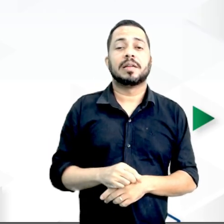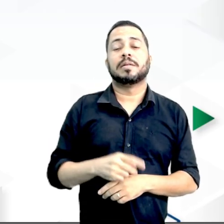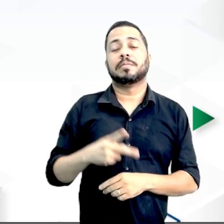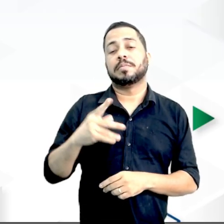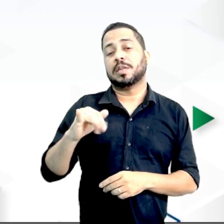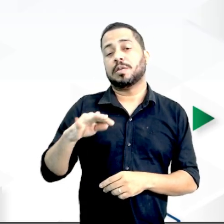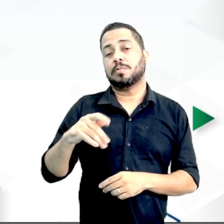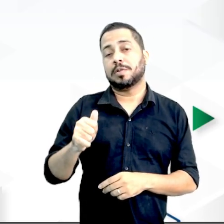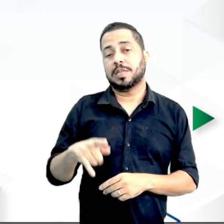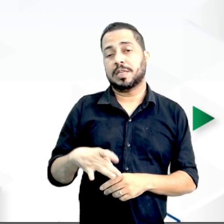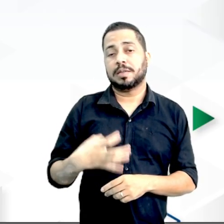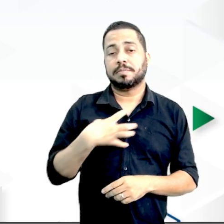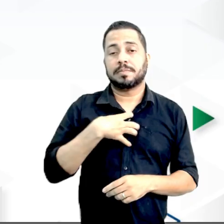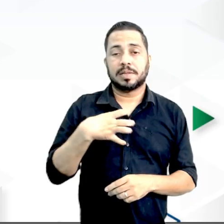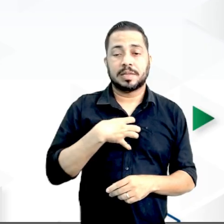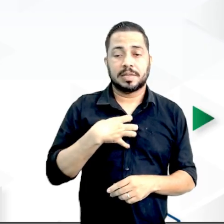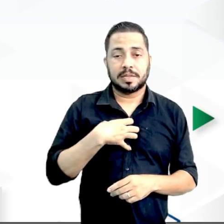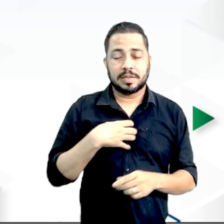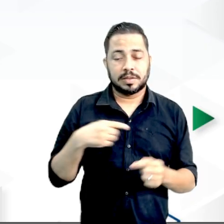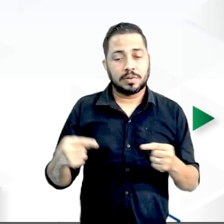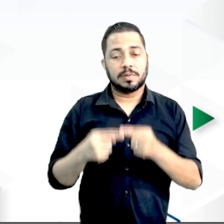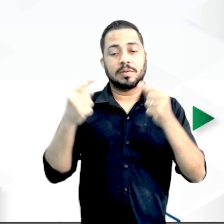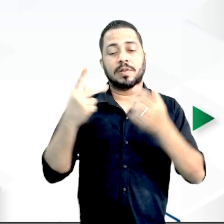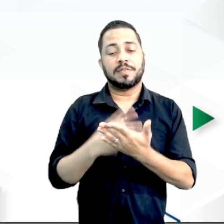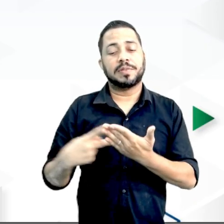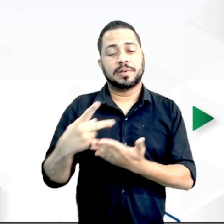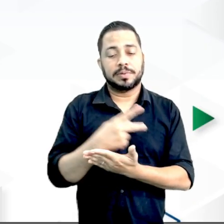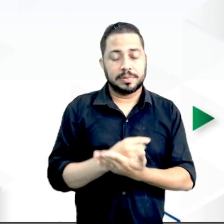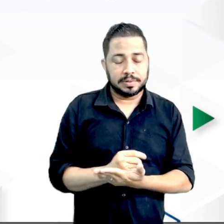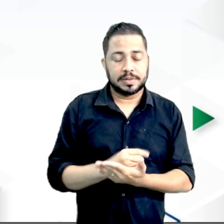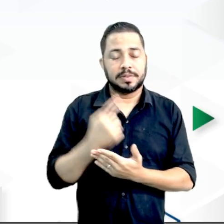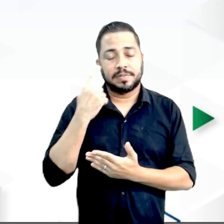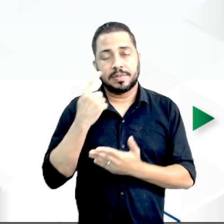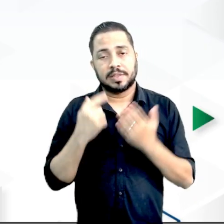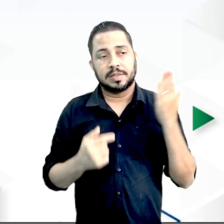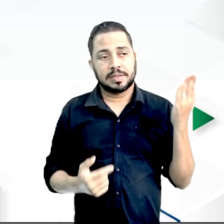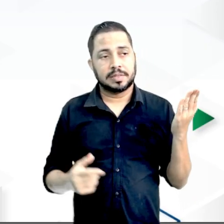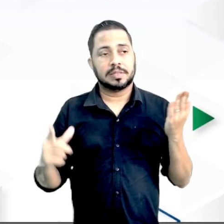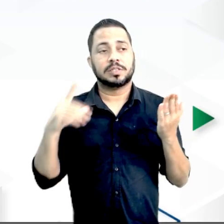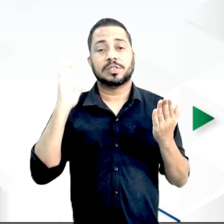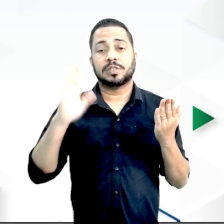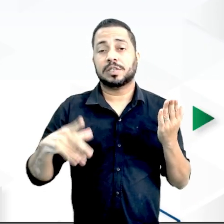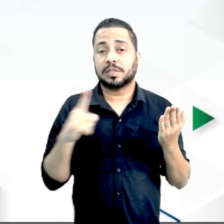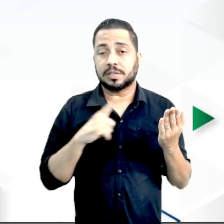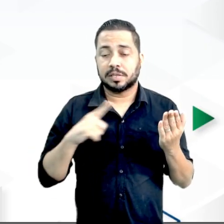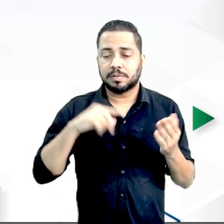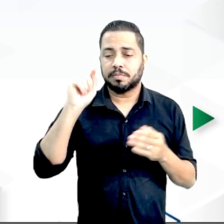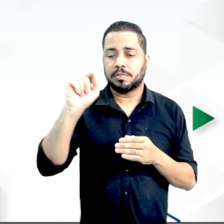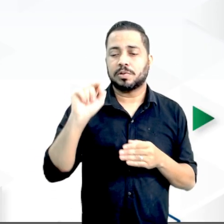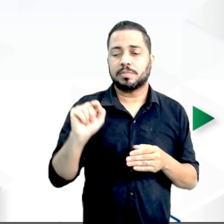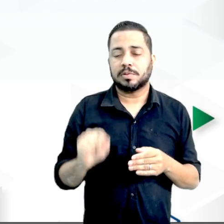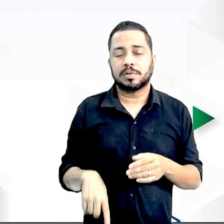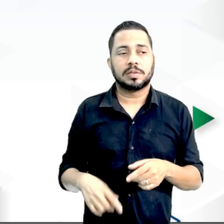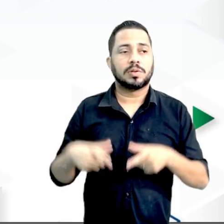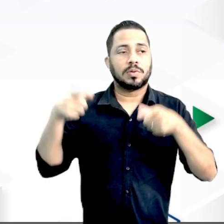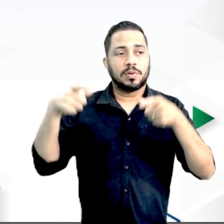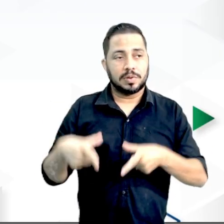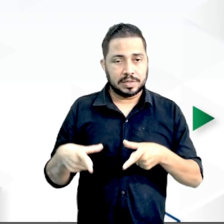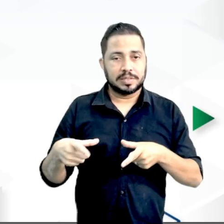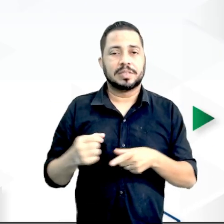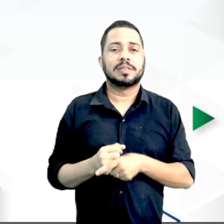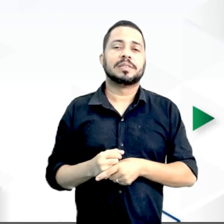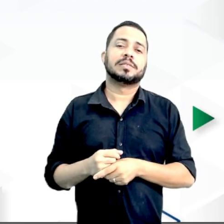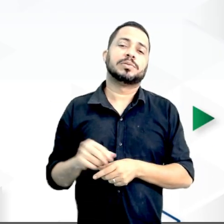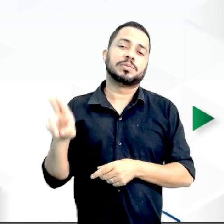as coordenadas dispostas na figura. Fechou? Olha aí comigo no quadro, você vai ver, ó, já tem aquele pontinho de localização que a gente usa